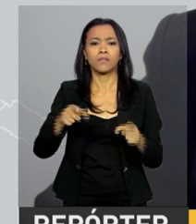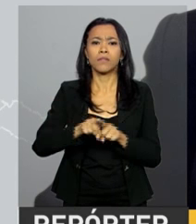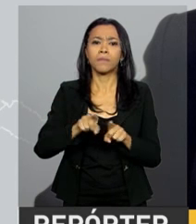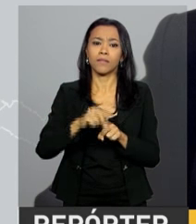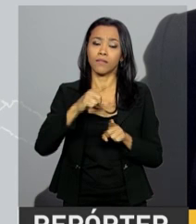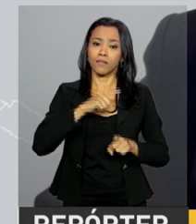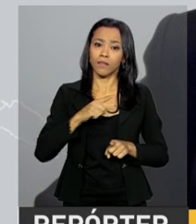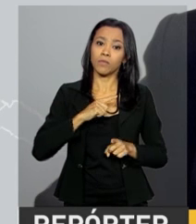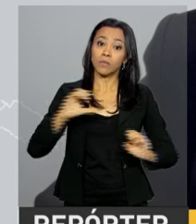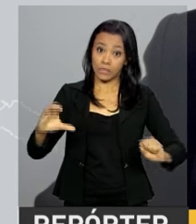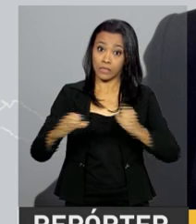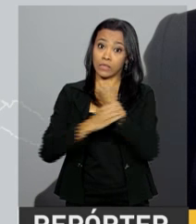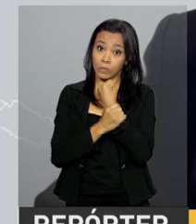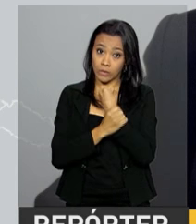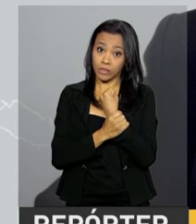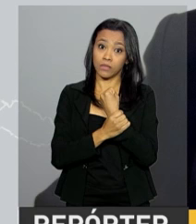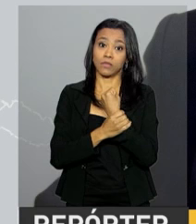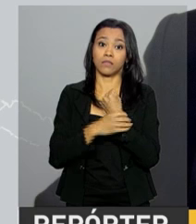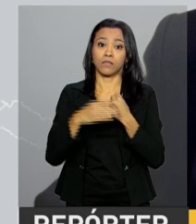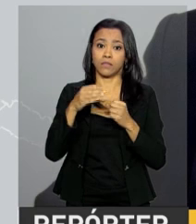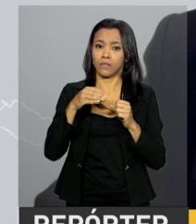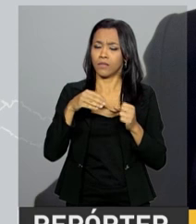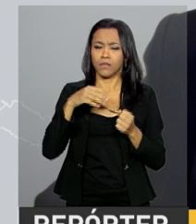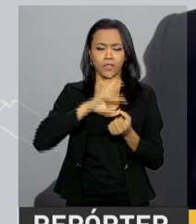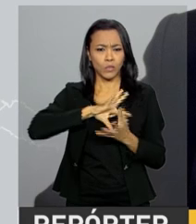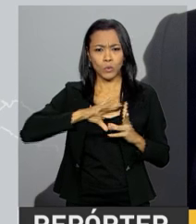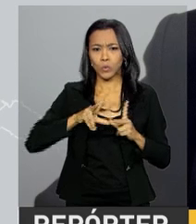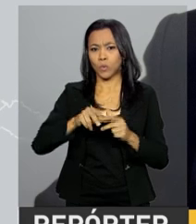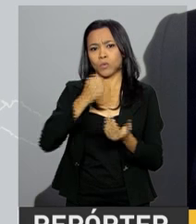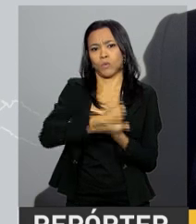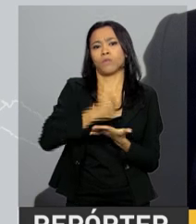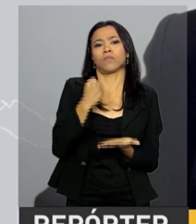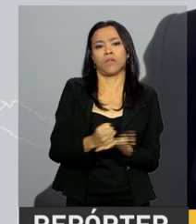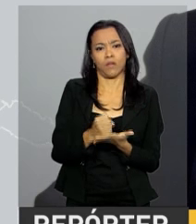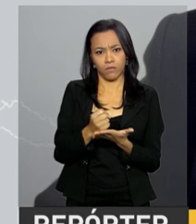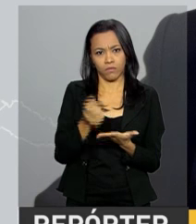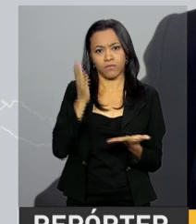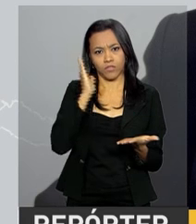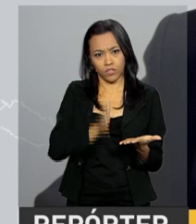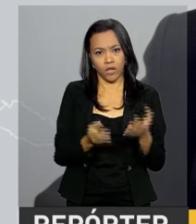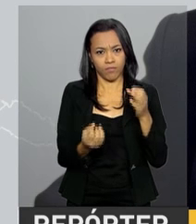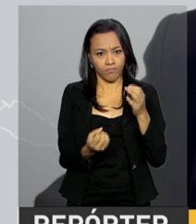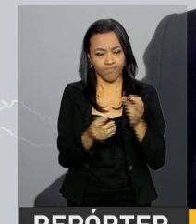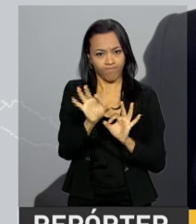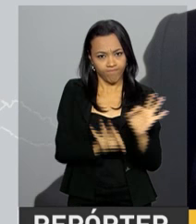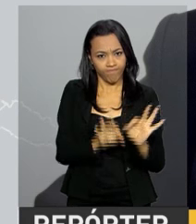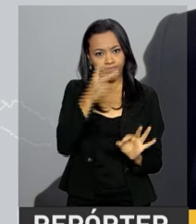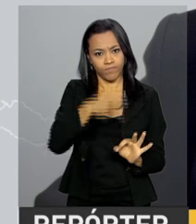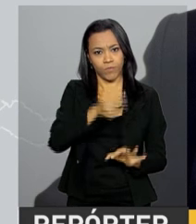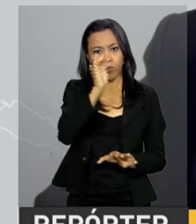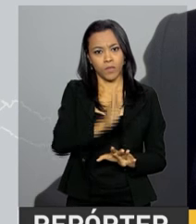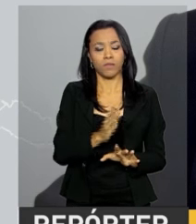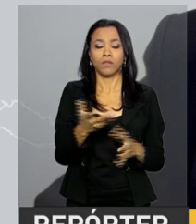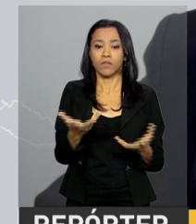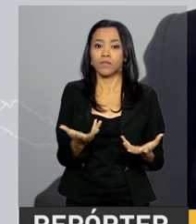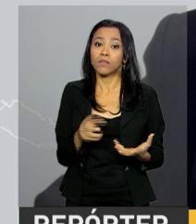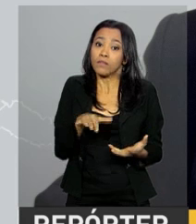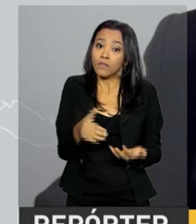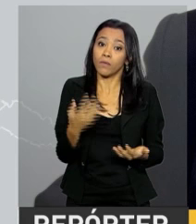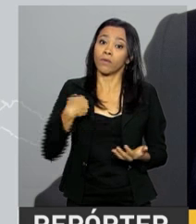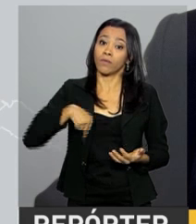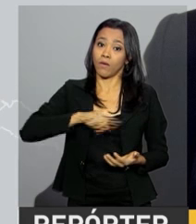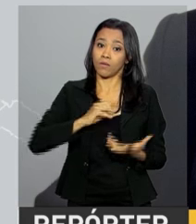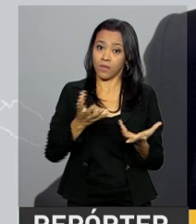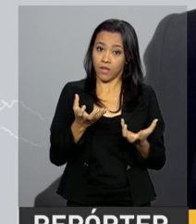segurança jurídica em todos os contratos que se estabelecerem no nosso país queremos portanto ao levar